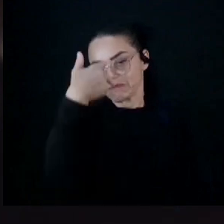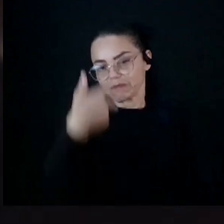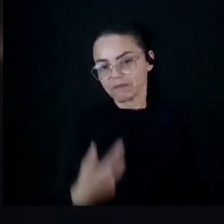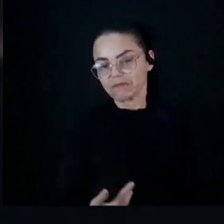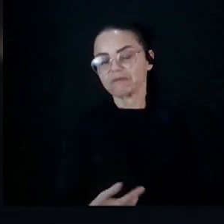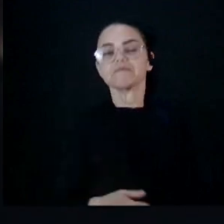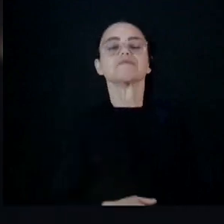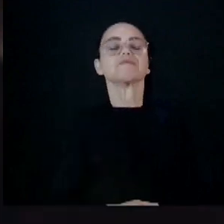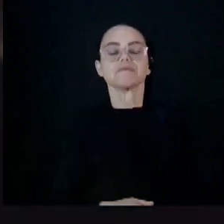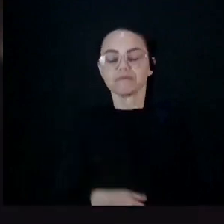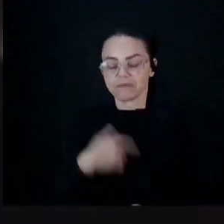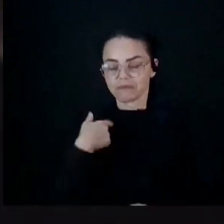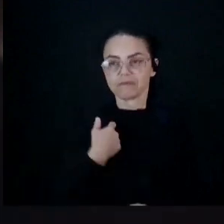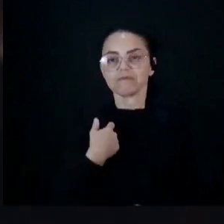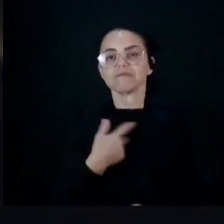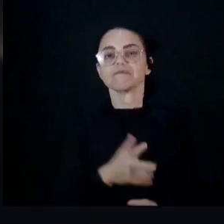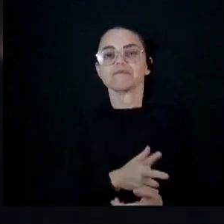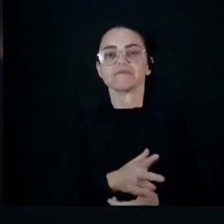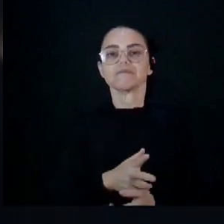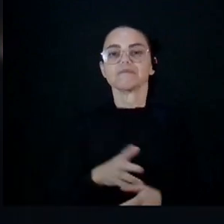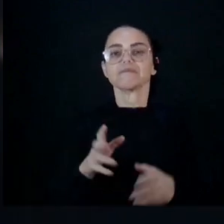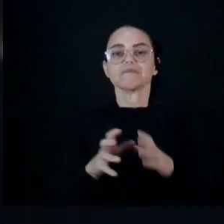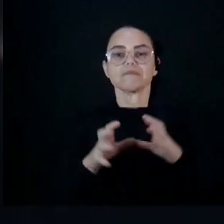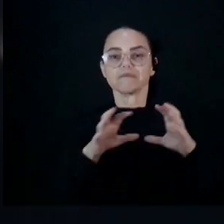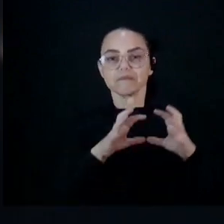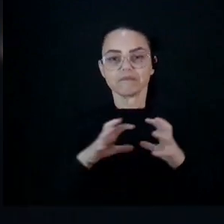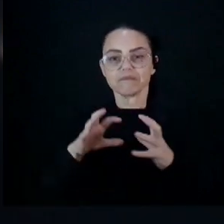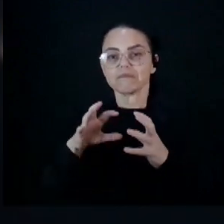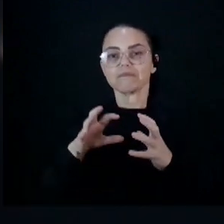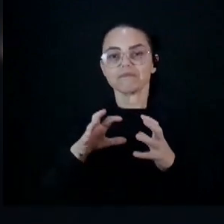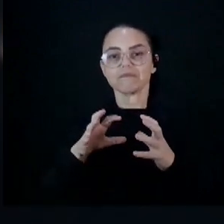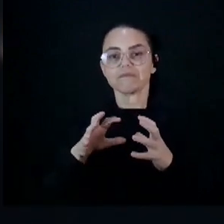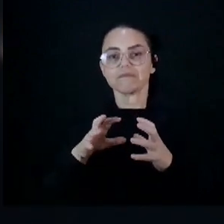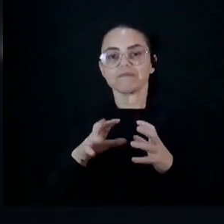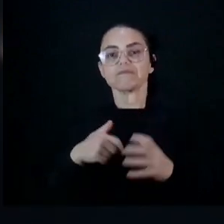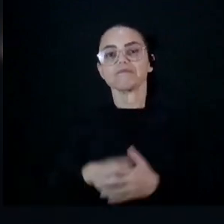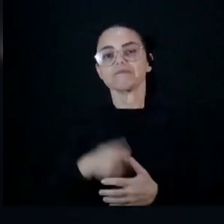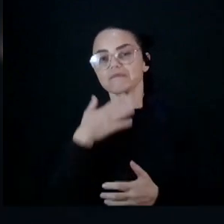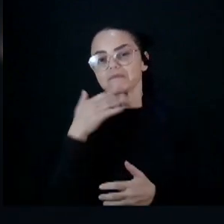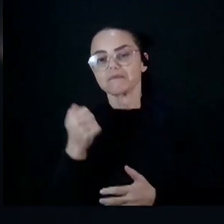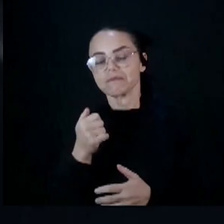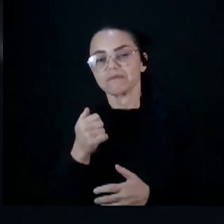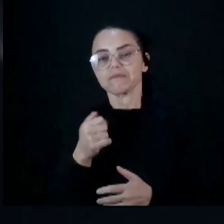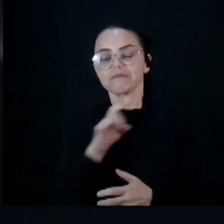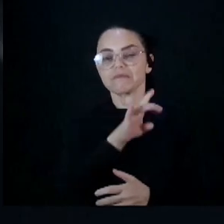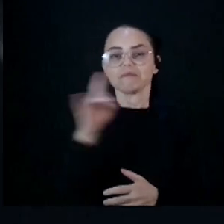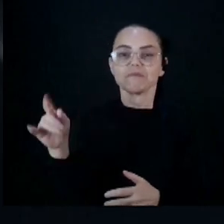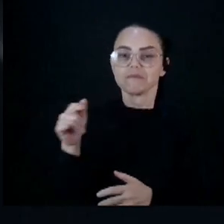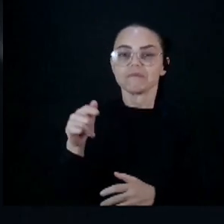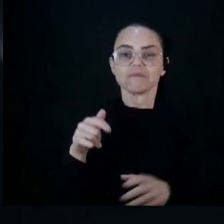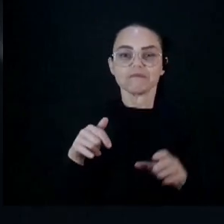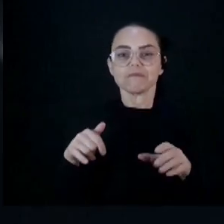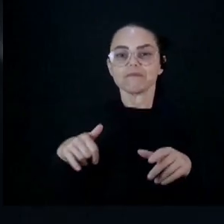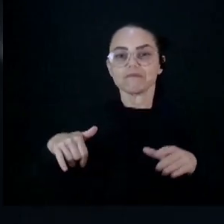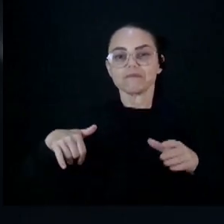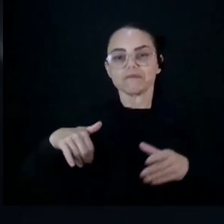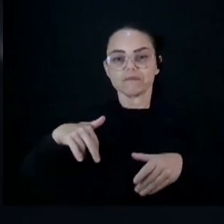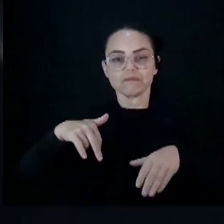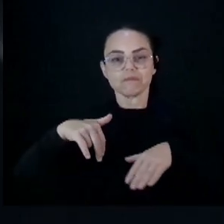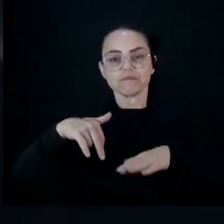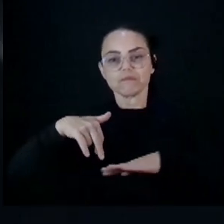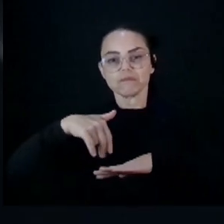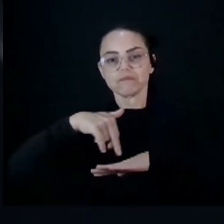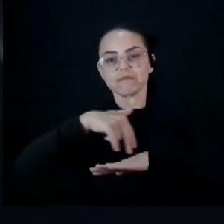e sensores na bola para reconstruir cada lance em 3 dimensões. Na prática, a tecnologia está